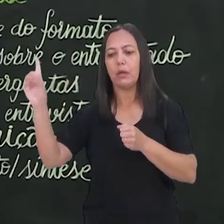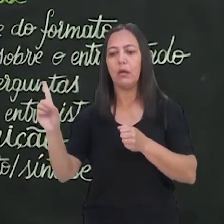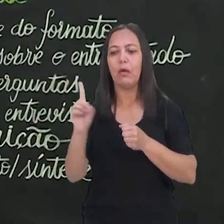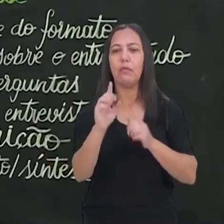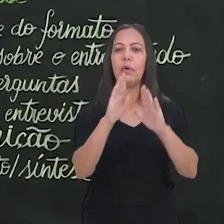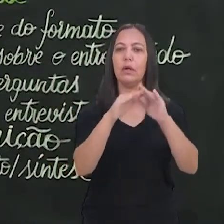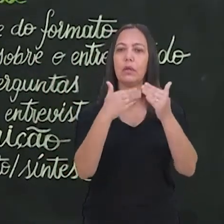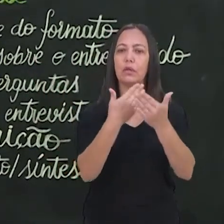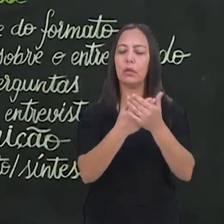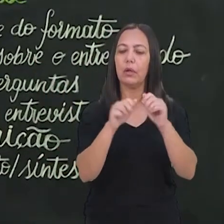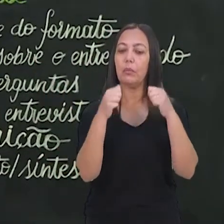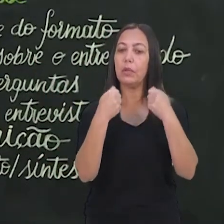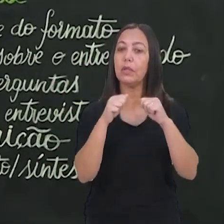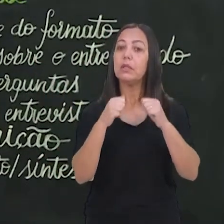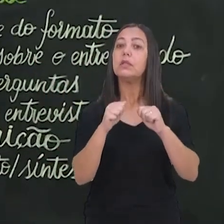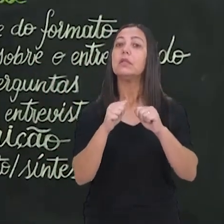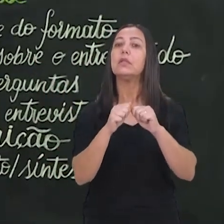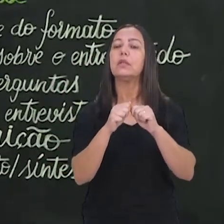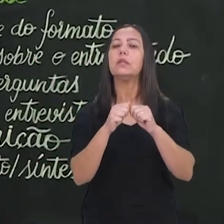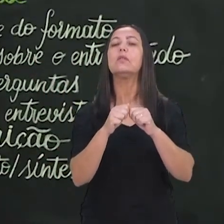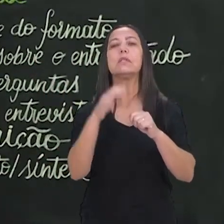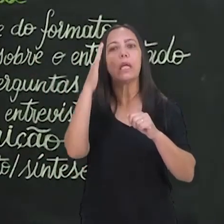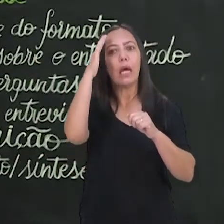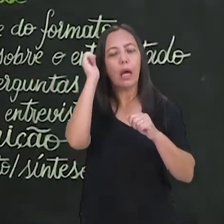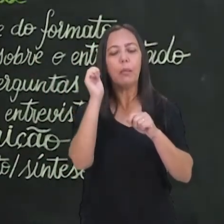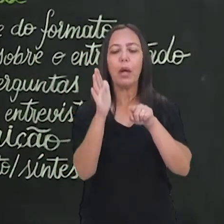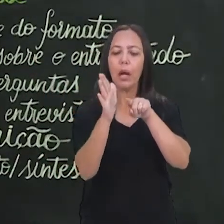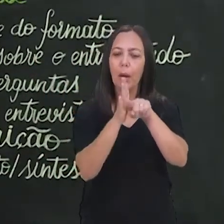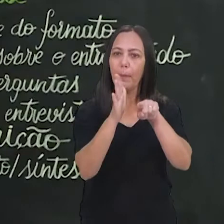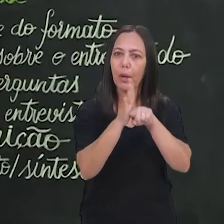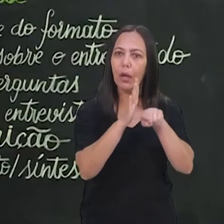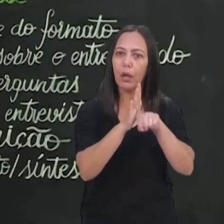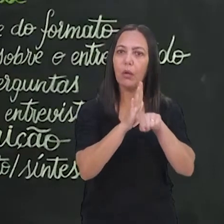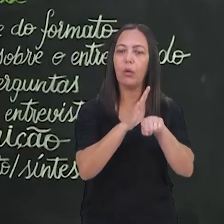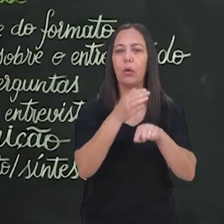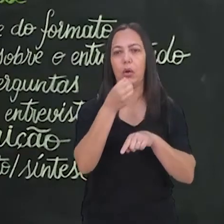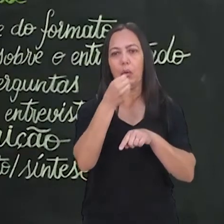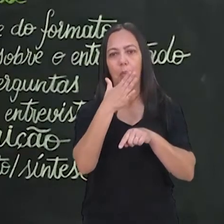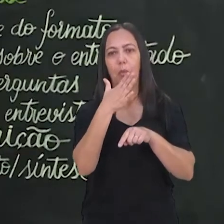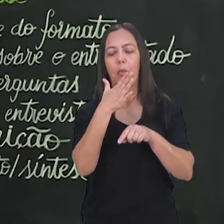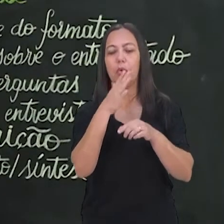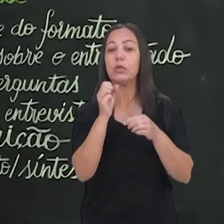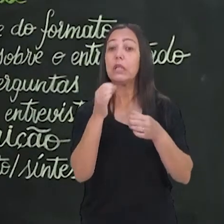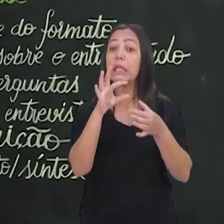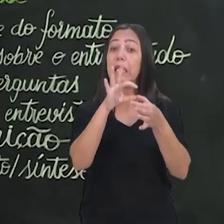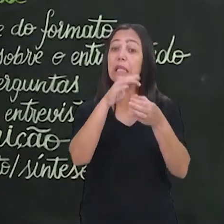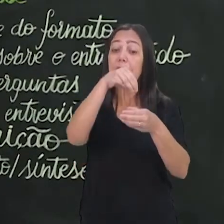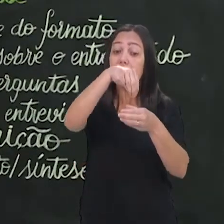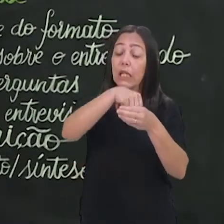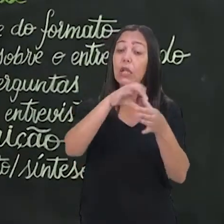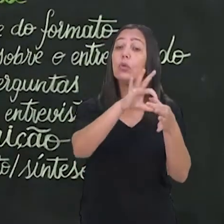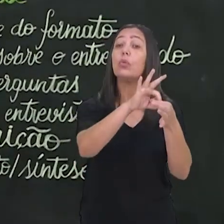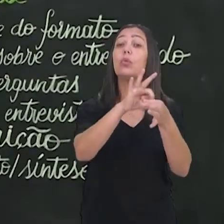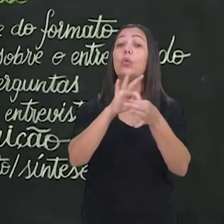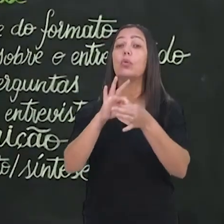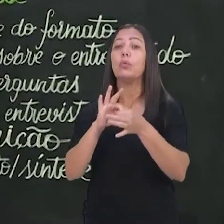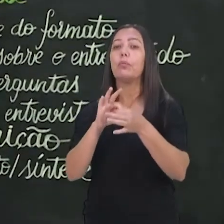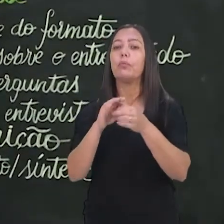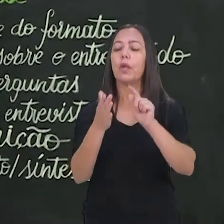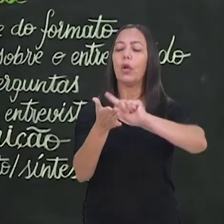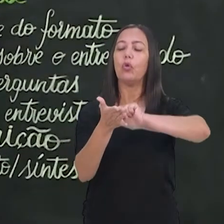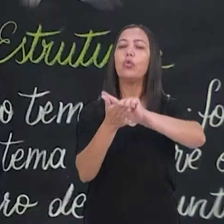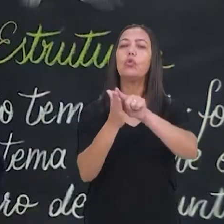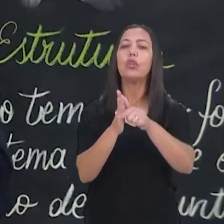na escola, você tem que se preparar para uma situação mais formal e elaborar perguntas que caibam no contexto. Como a gente falou que o